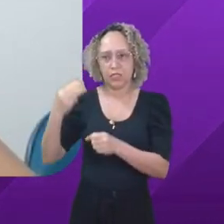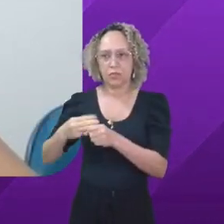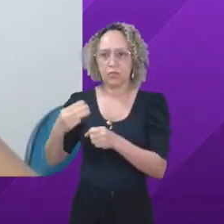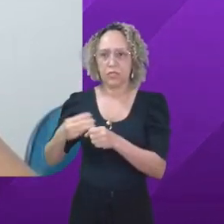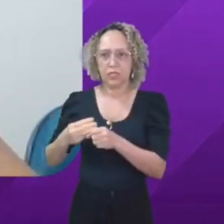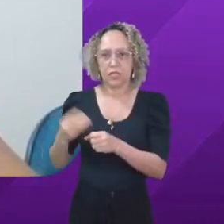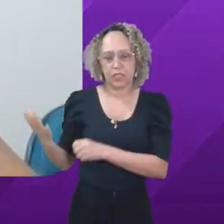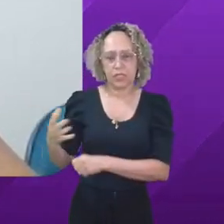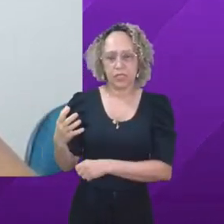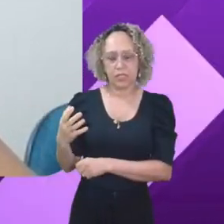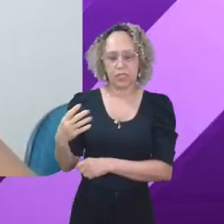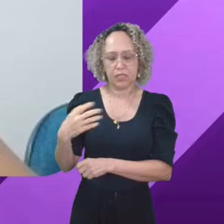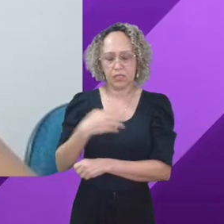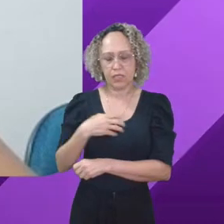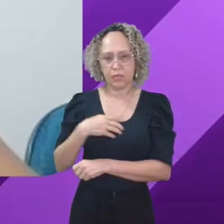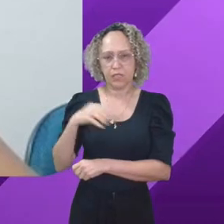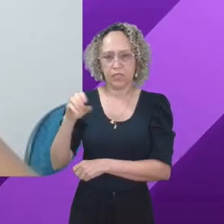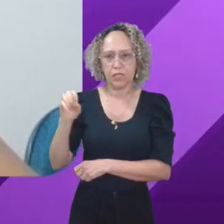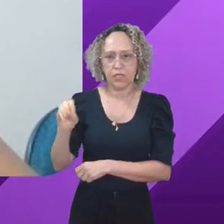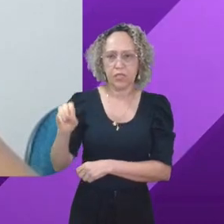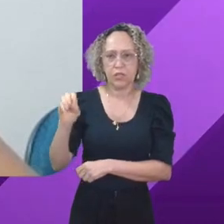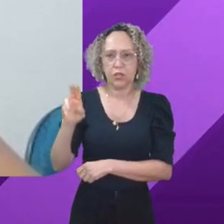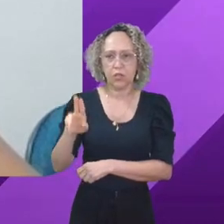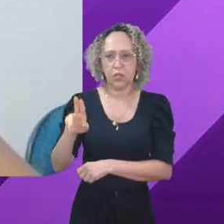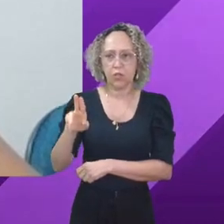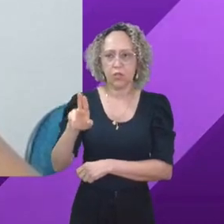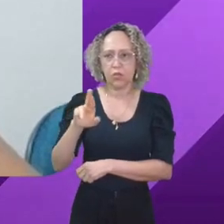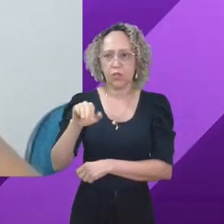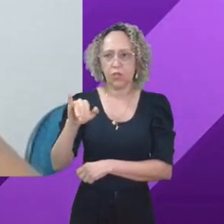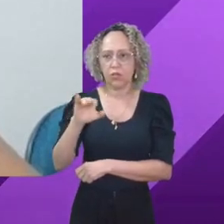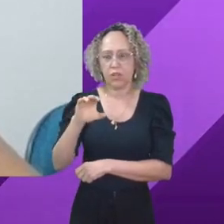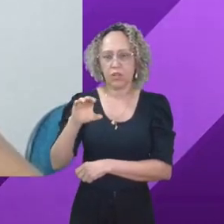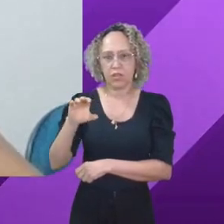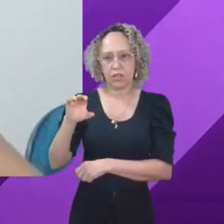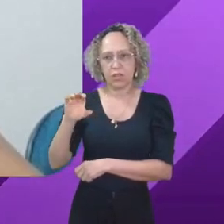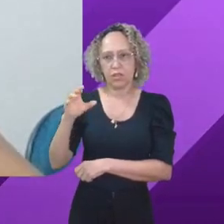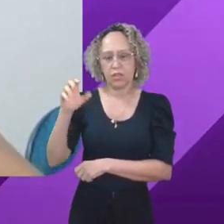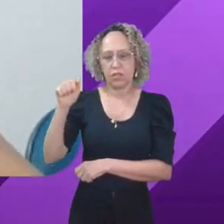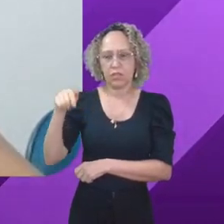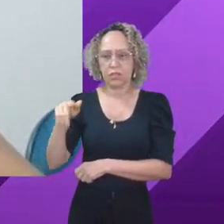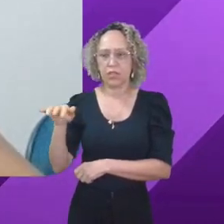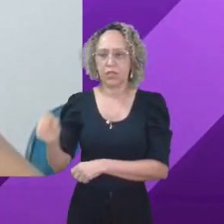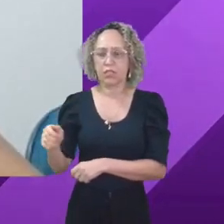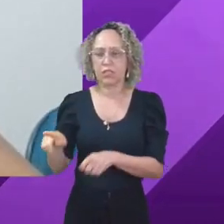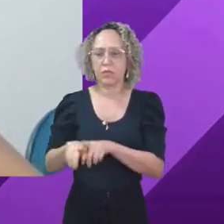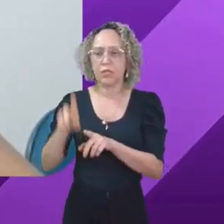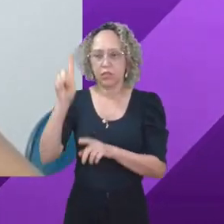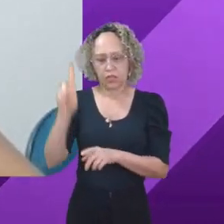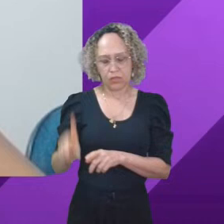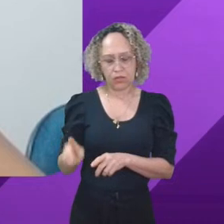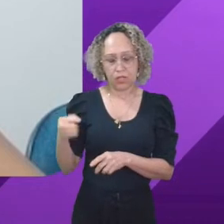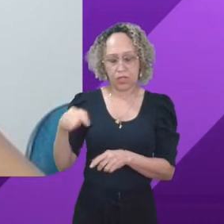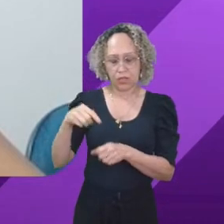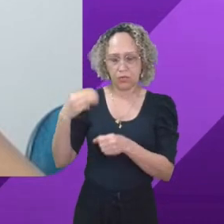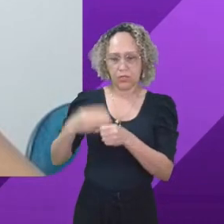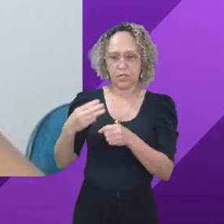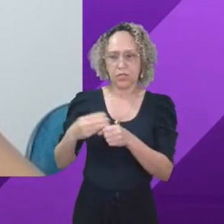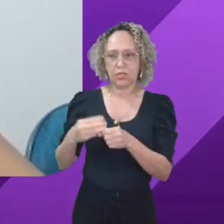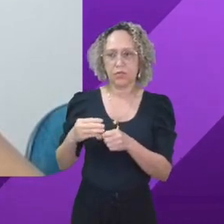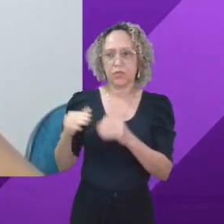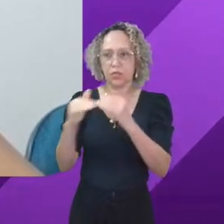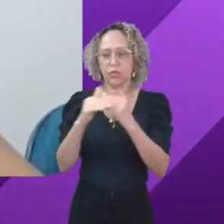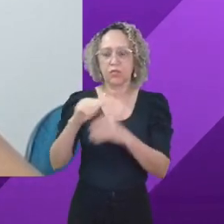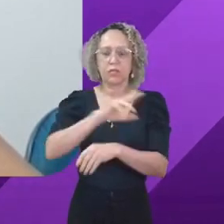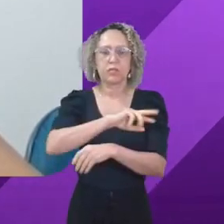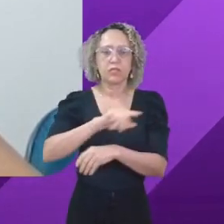Oriçangas, no estado da Bahia. Eu também sou aqui no município diretora de Igualdade Racial. E na